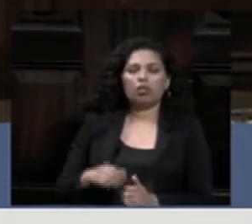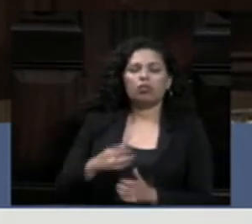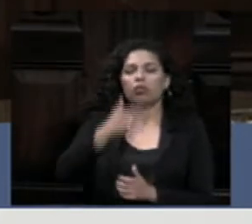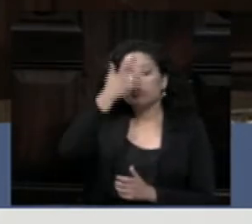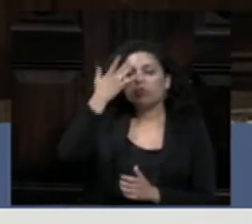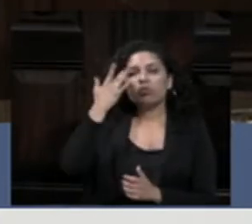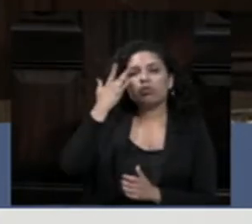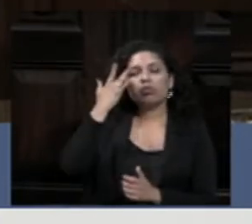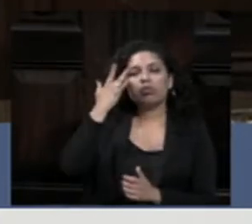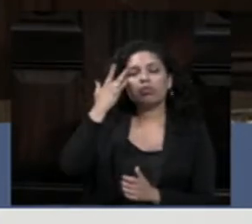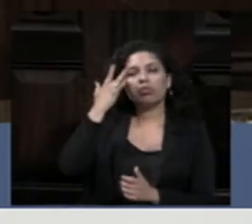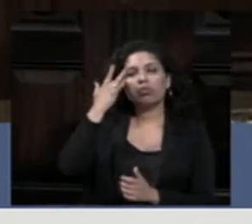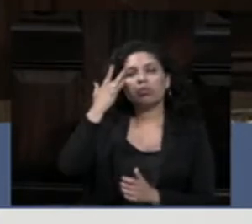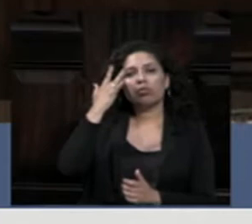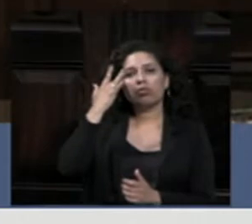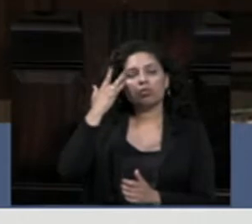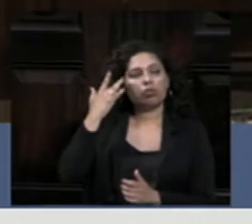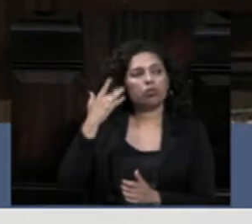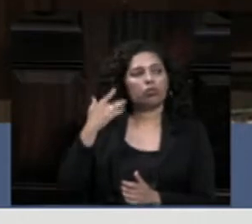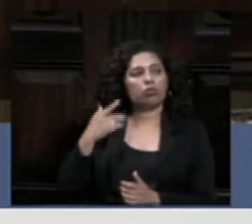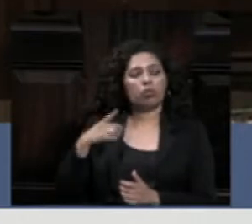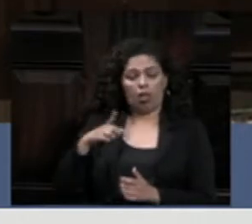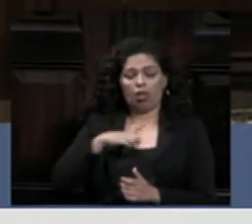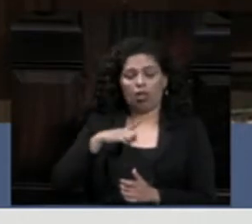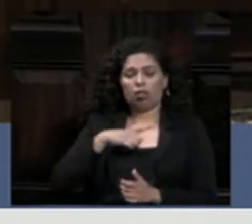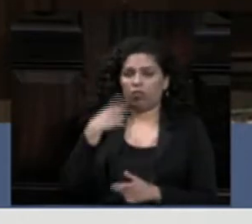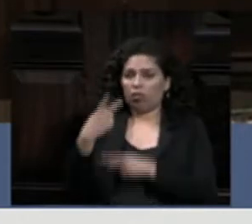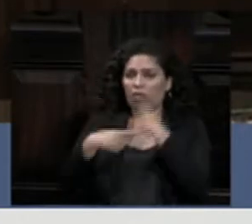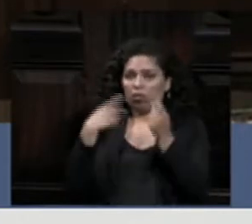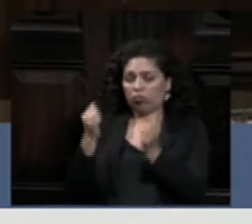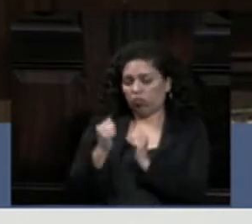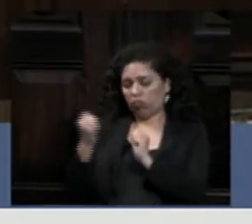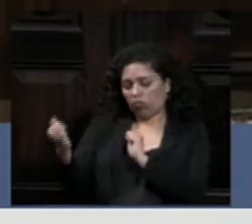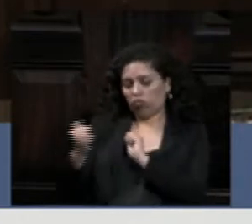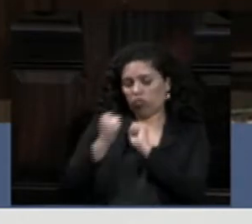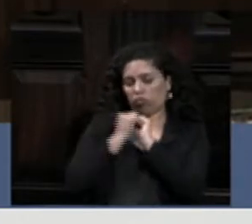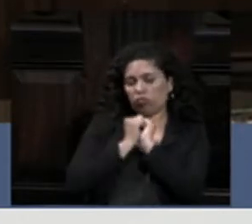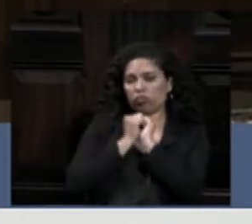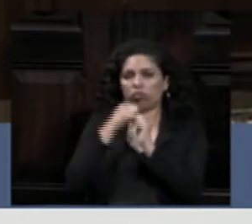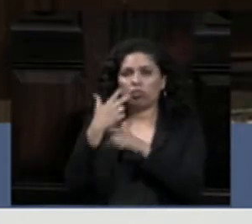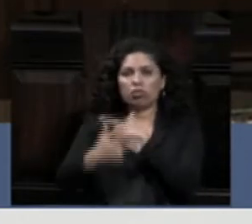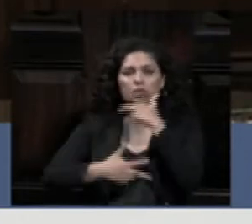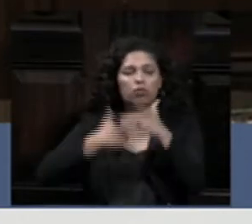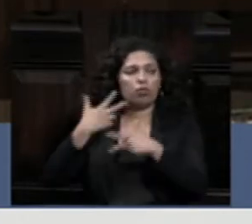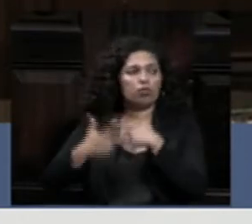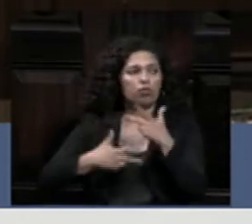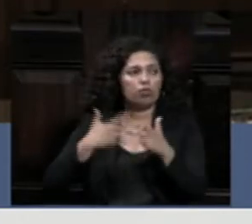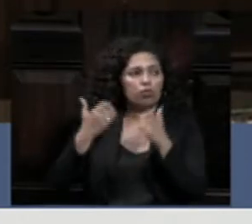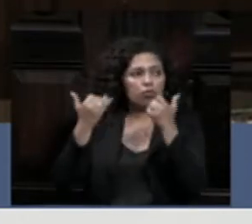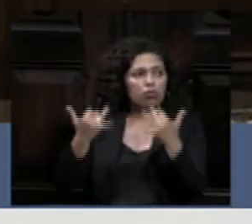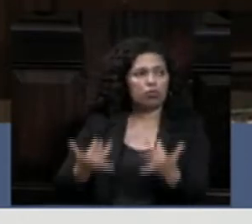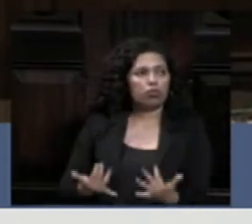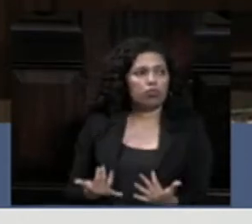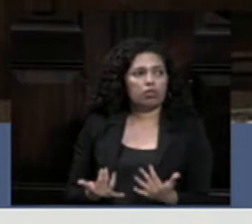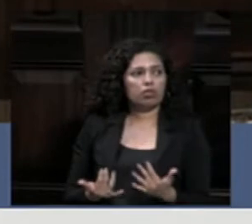pessoas que me procuraram, que são do movimento Lagoa Viva, né, menciono